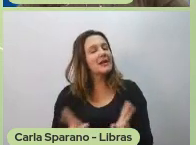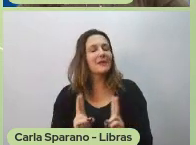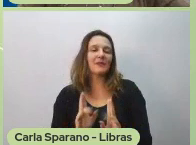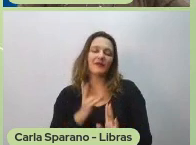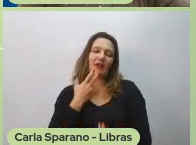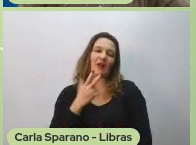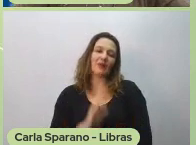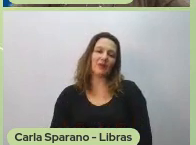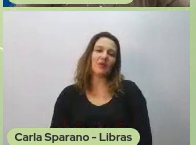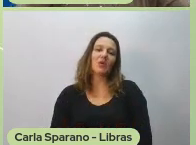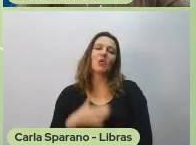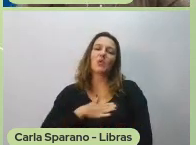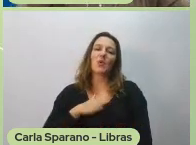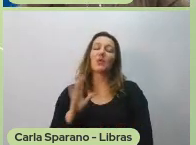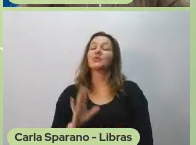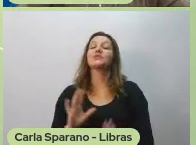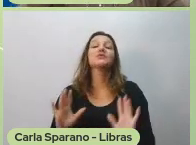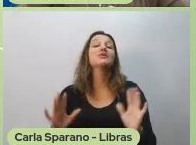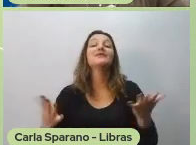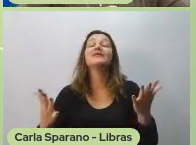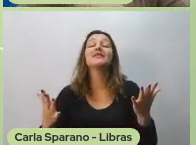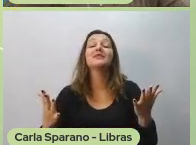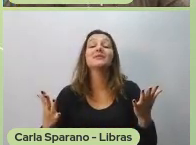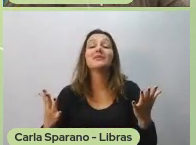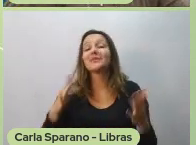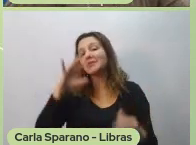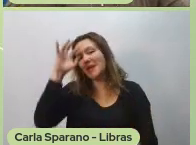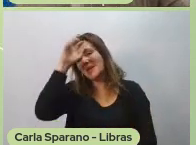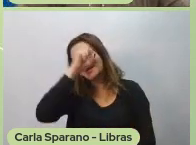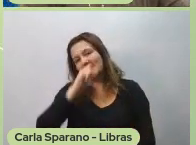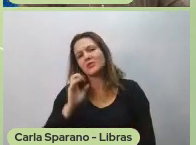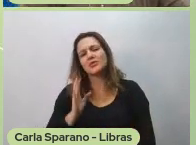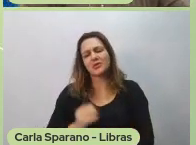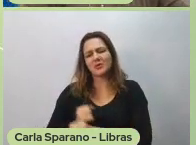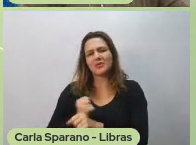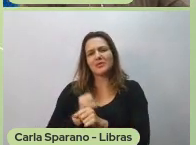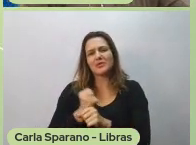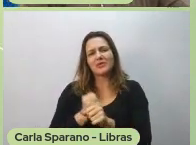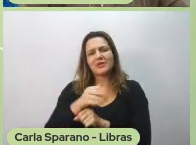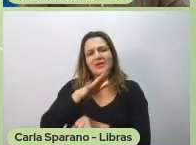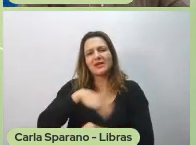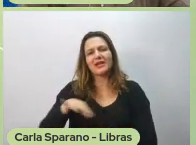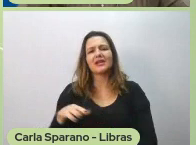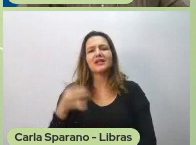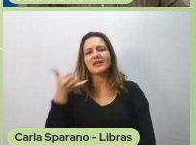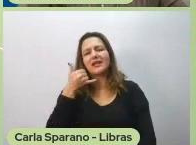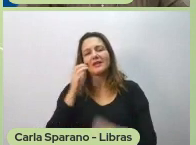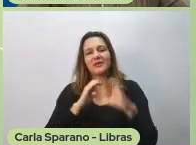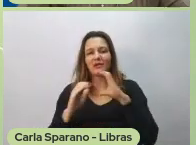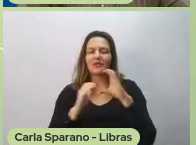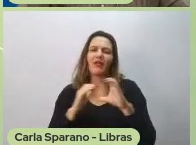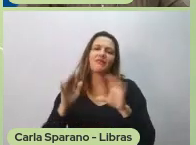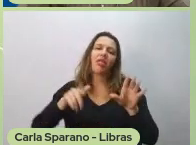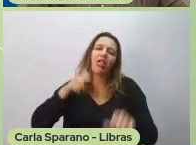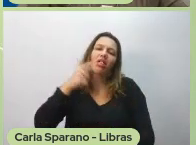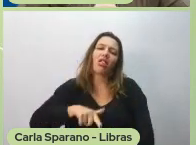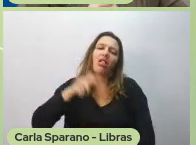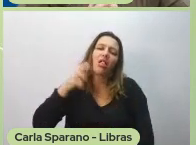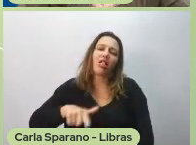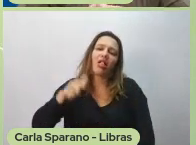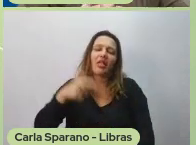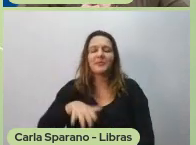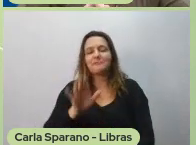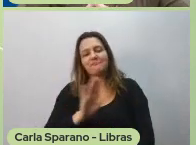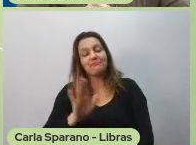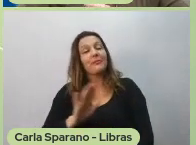gosto de evento quando eu aprendo, né? A gente já está tantos anos no mercado de telecomunicações que algumas coisas assim são meio repetitivas, mas esse